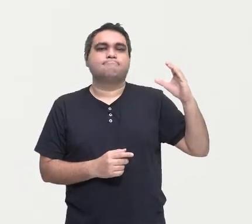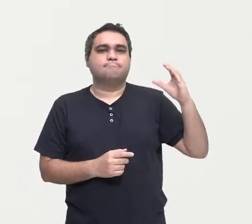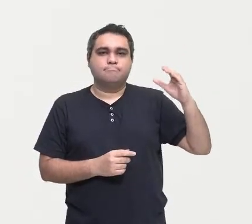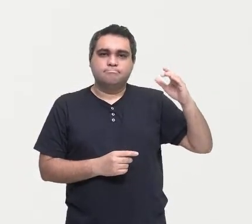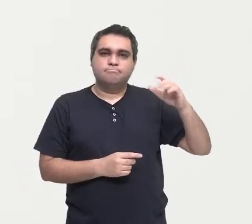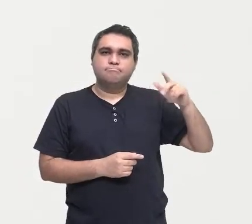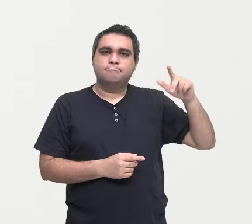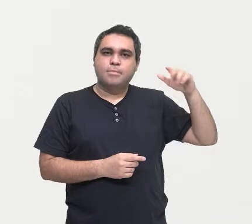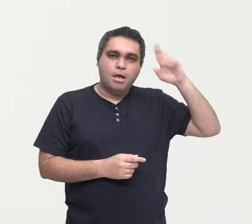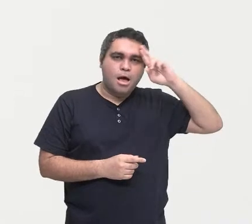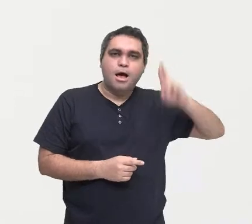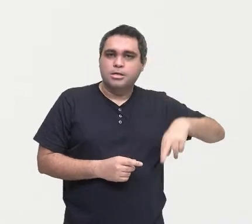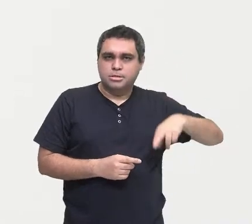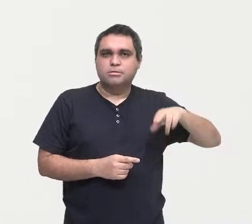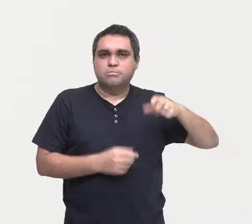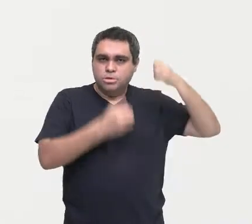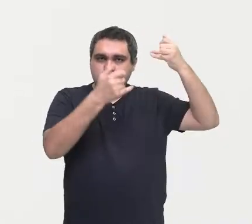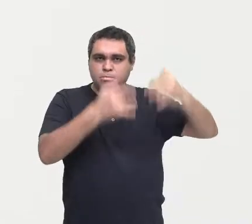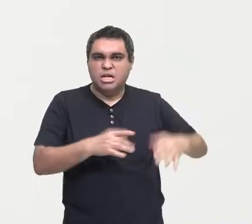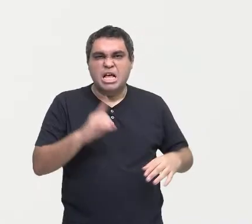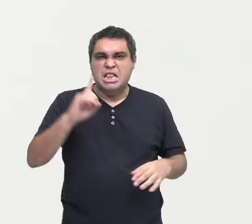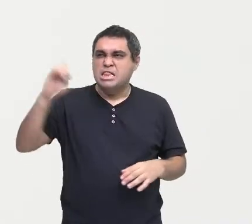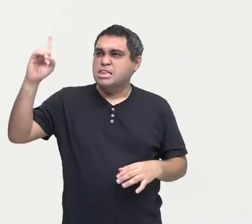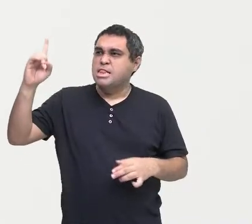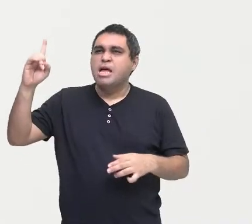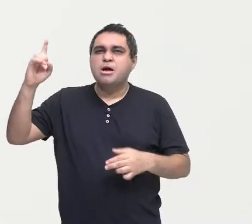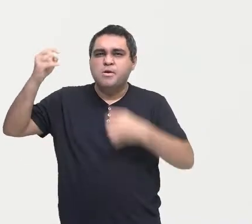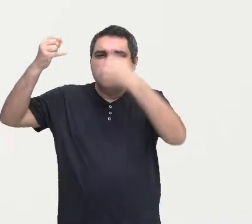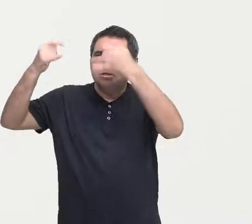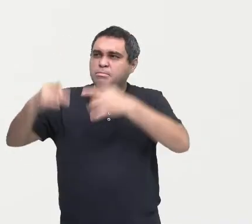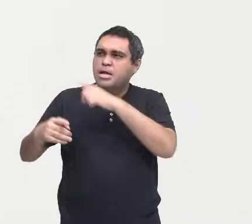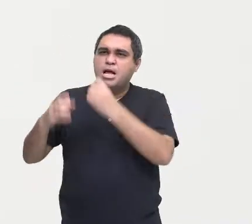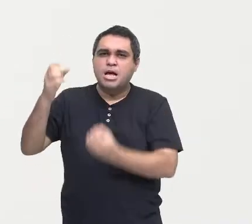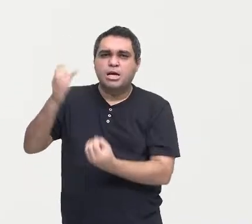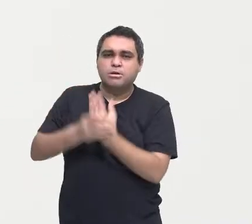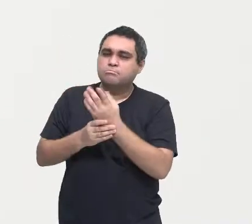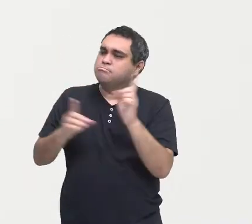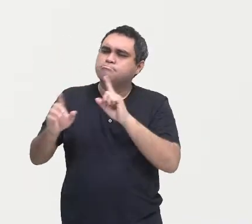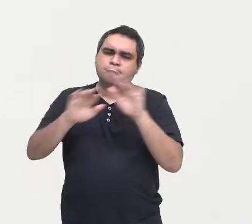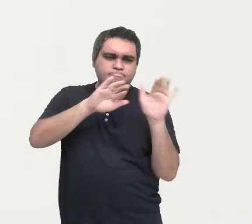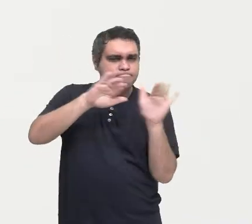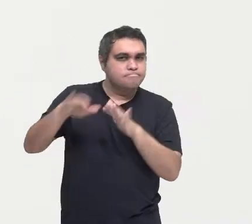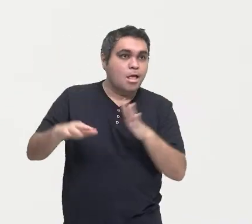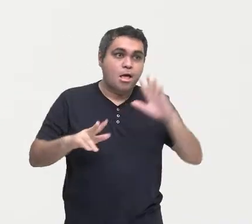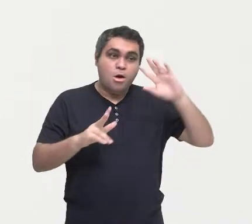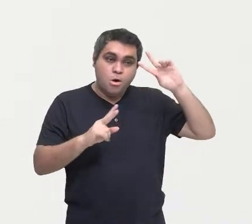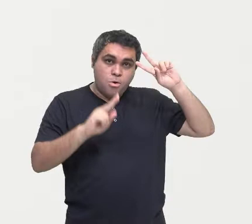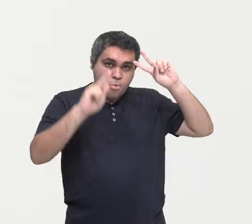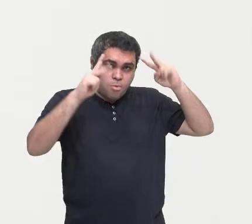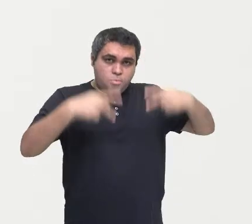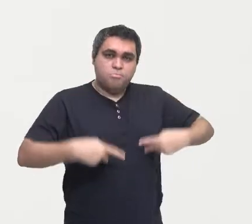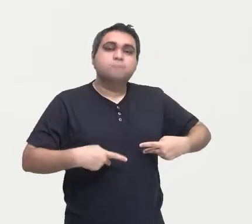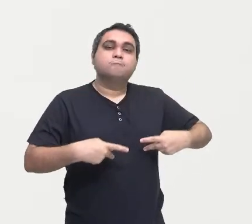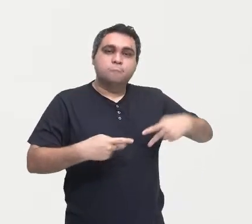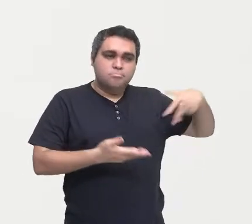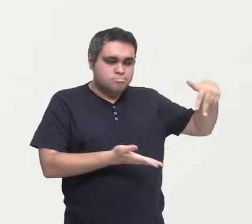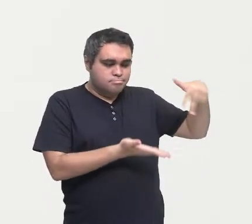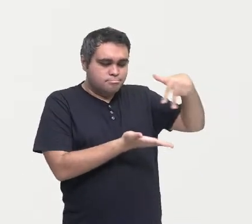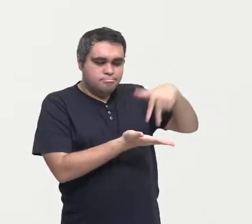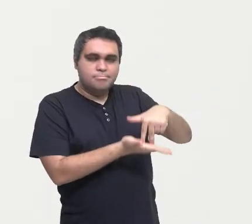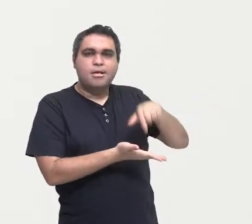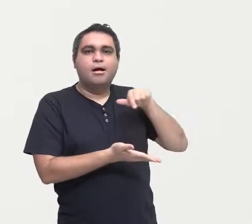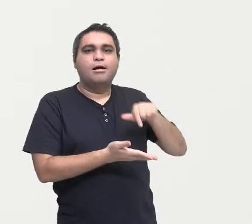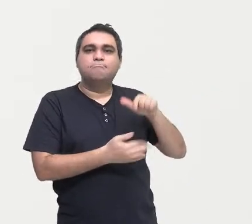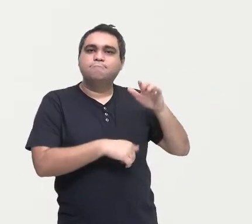explicado a partir de uma visão de Deus, né? Deus como centro de tudo passa a ser o homem, a razão, a ciência,